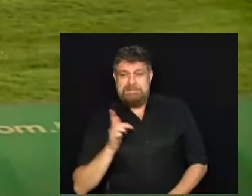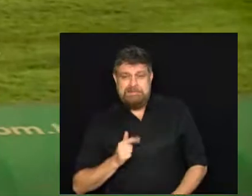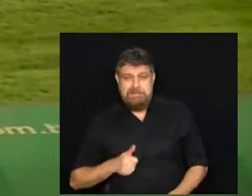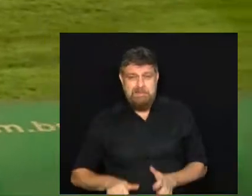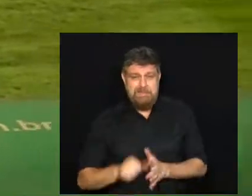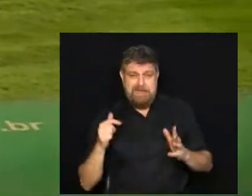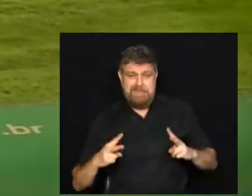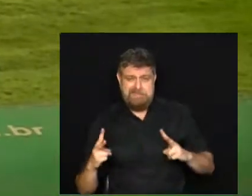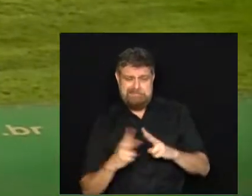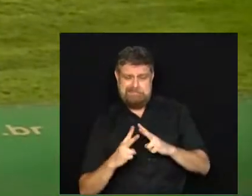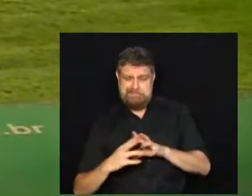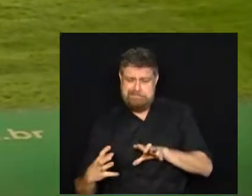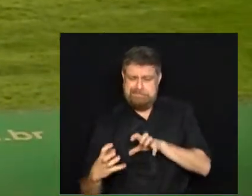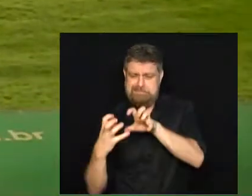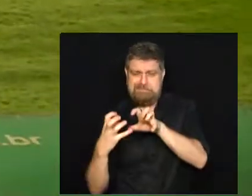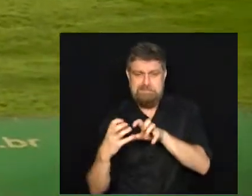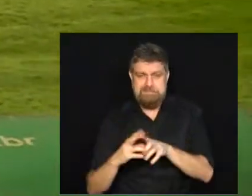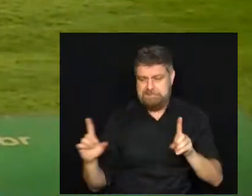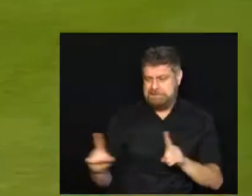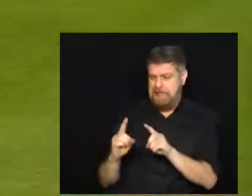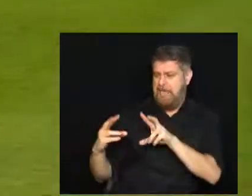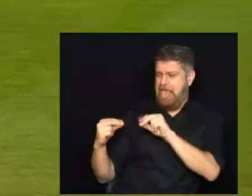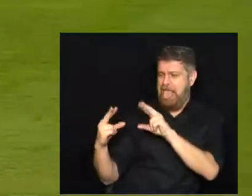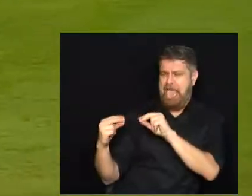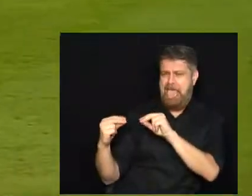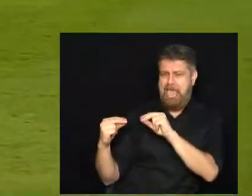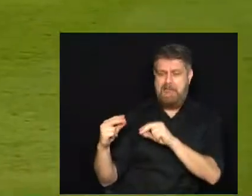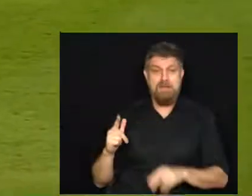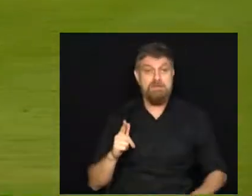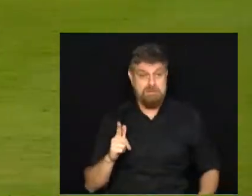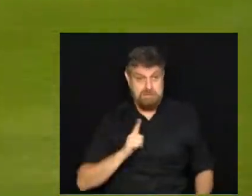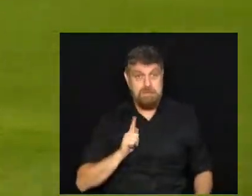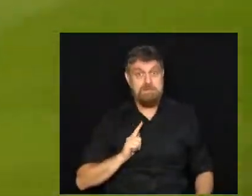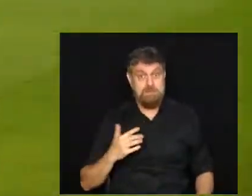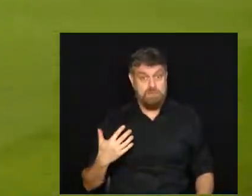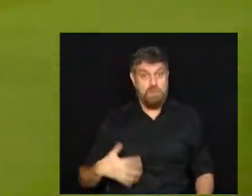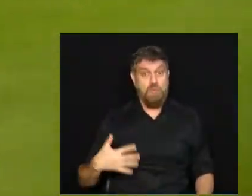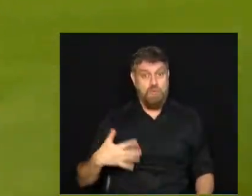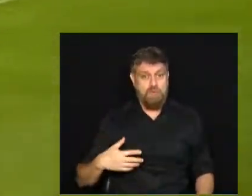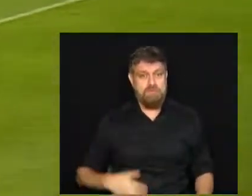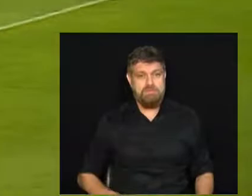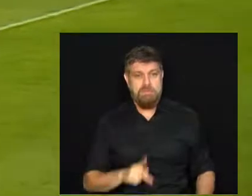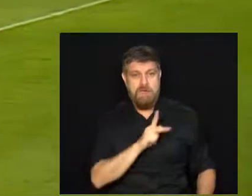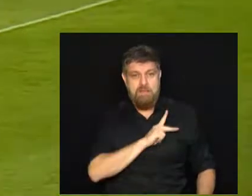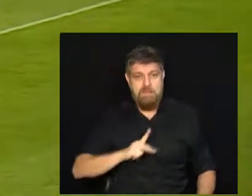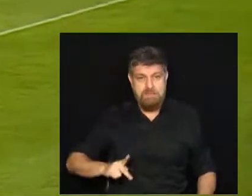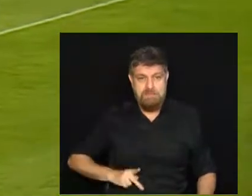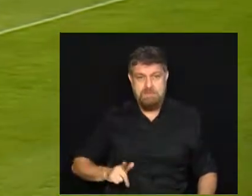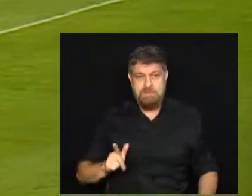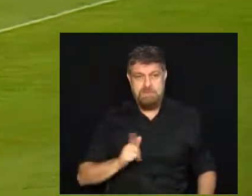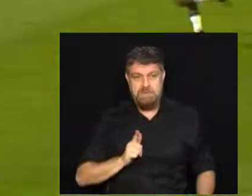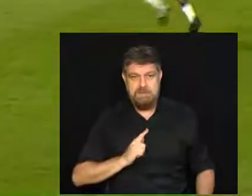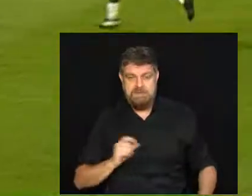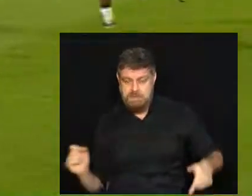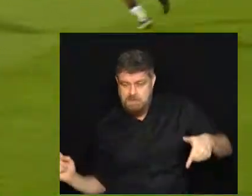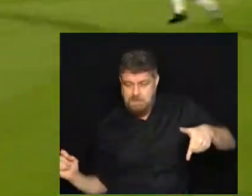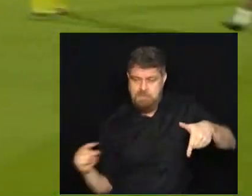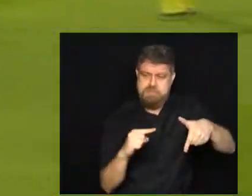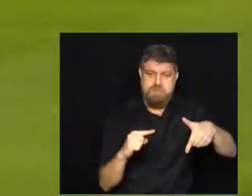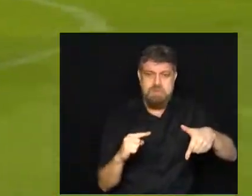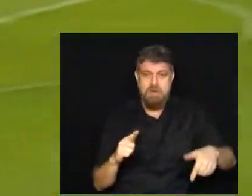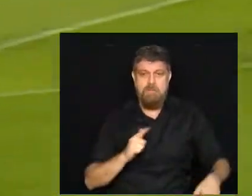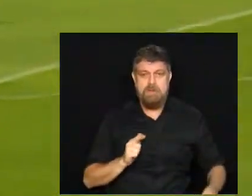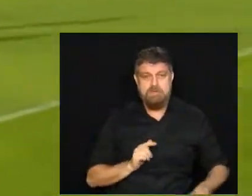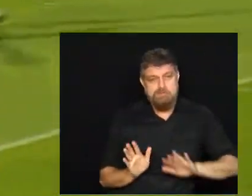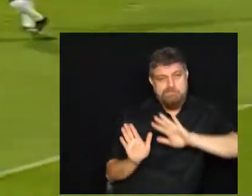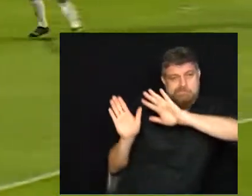confusão entre Rodrigo Andrade e Moisés. A Ponte Preta respondeu neste chute de Niltinho, mas